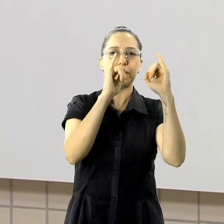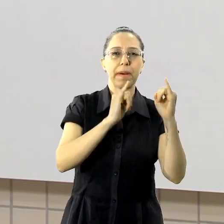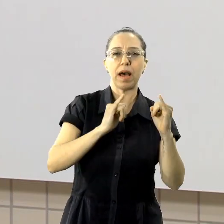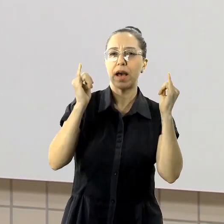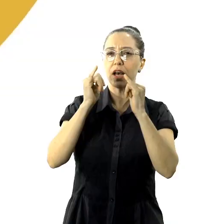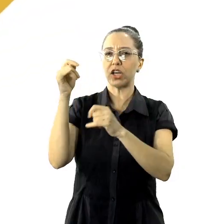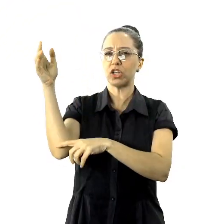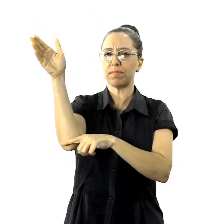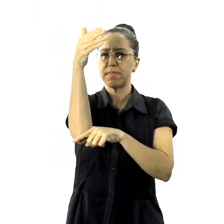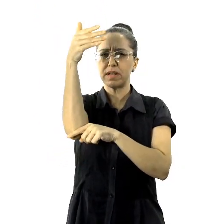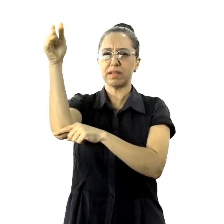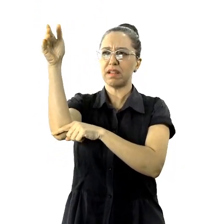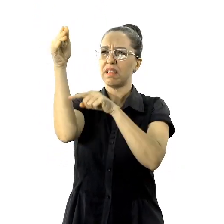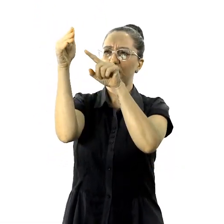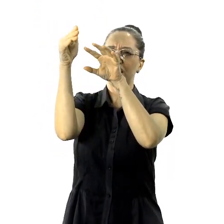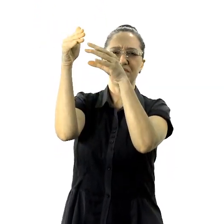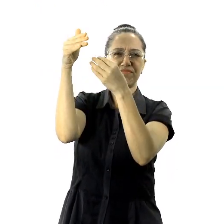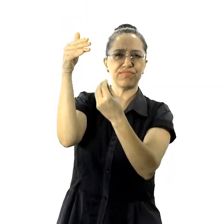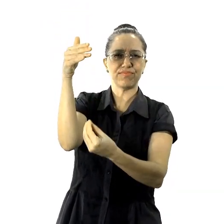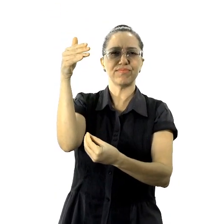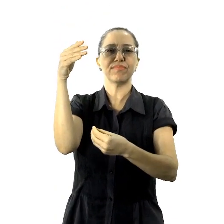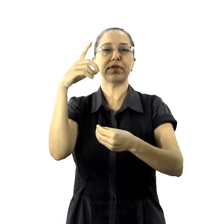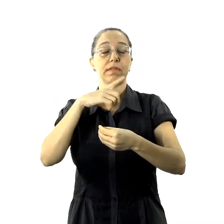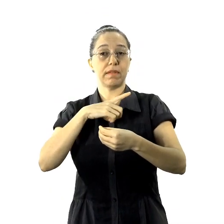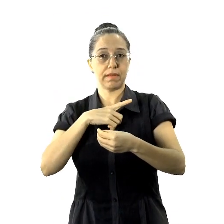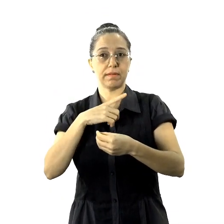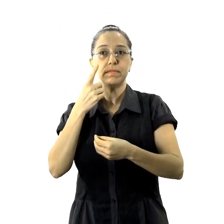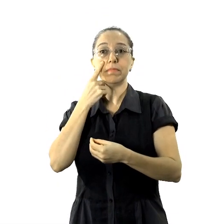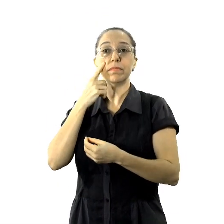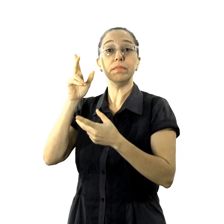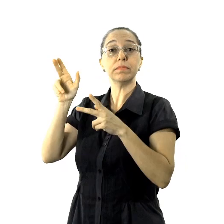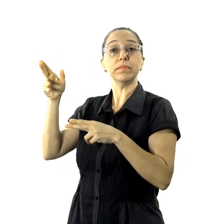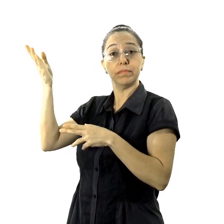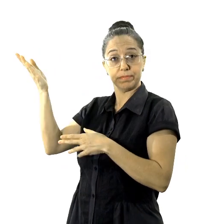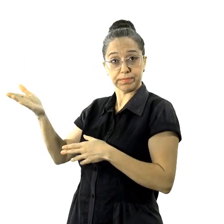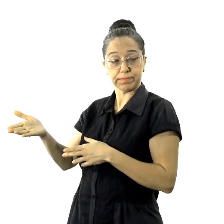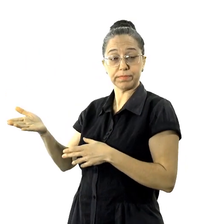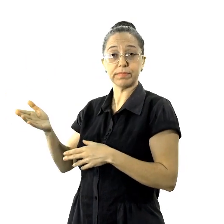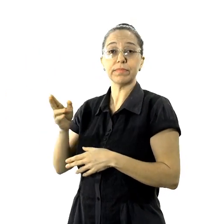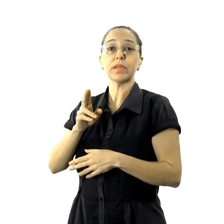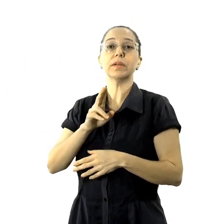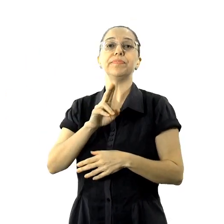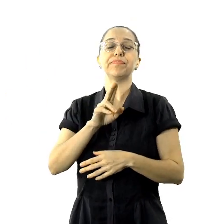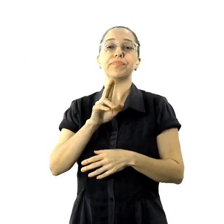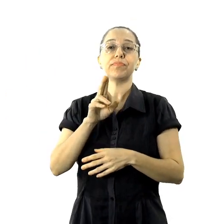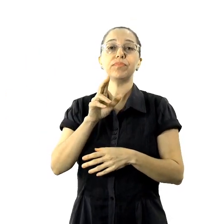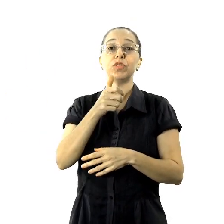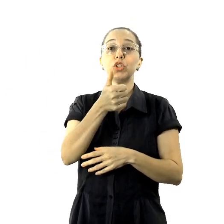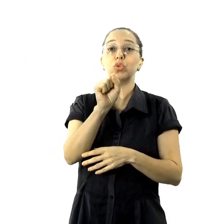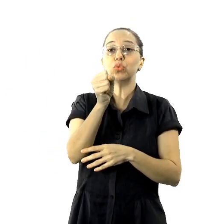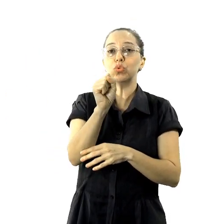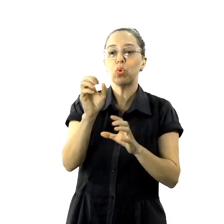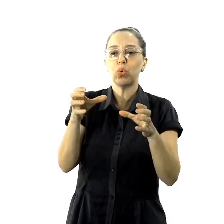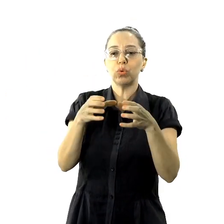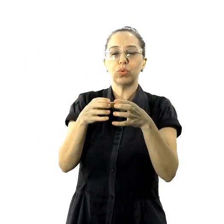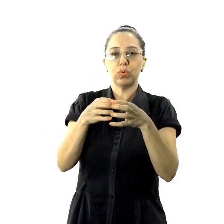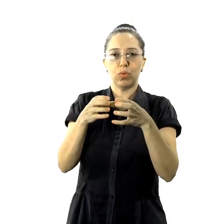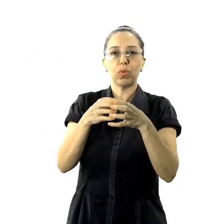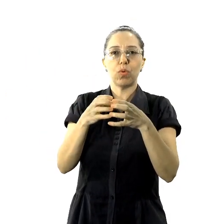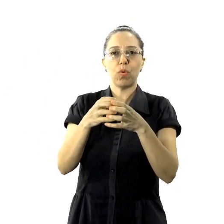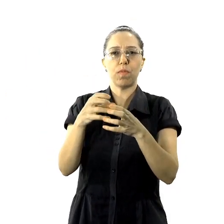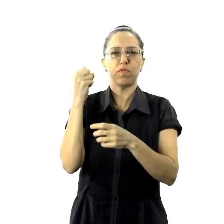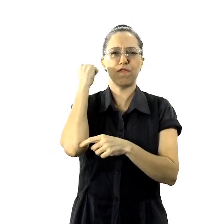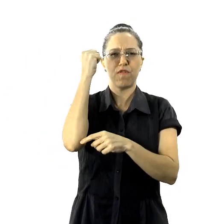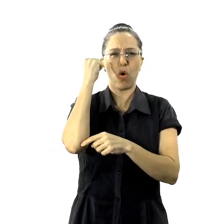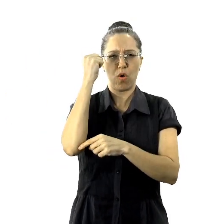segurando uma bandeira toda rasgada, umas estátuas grandes. Bem, aquele ali é um movimento chamado Os 18 do Forte de